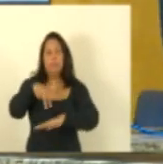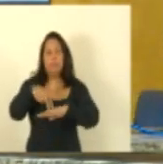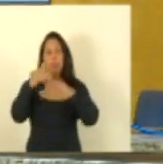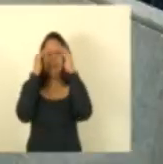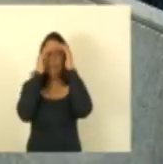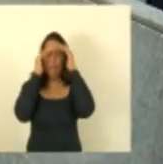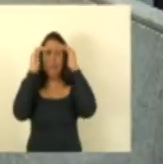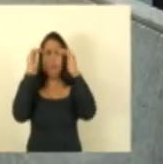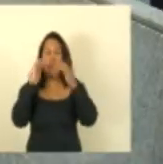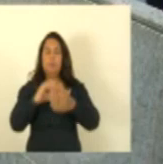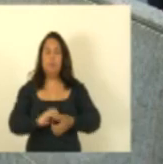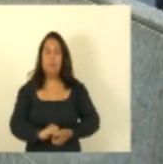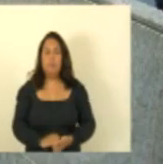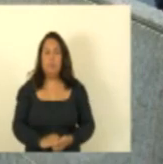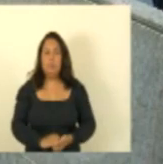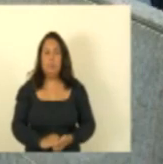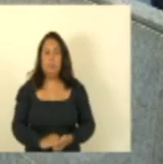respeito.